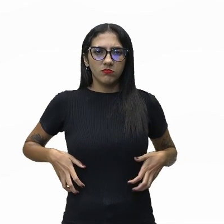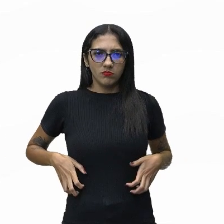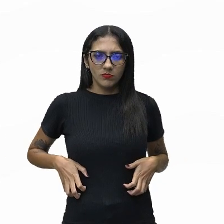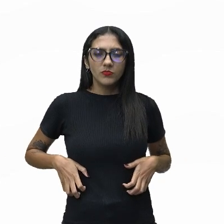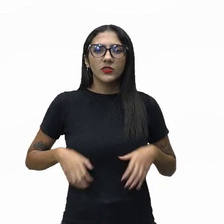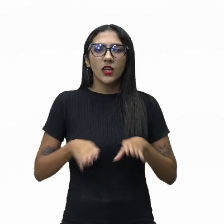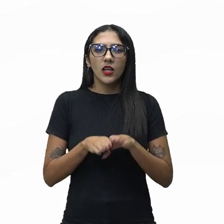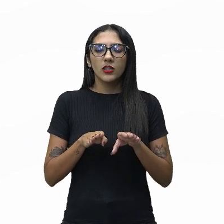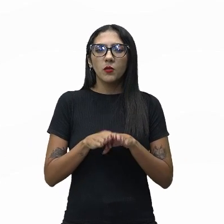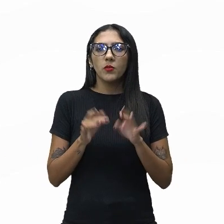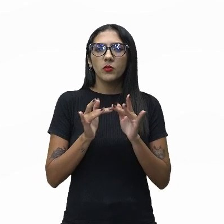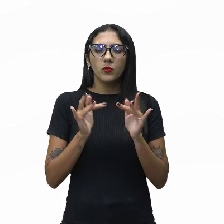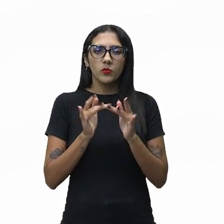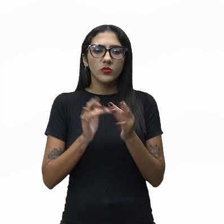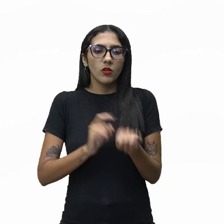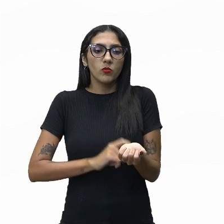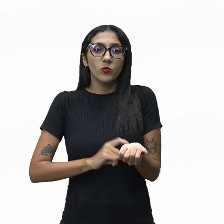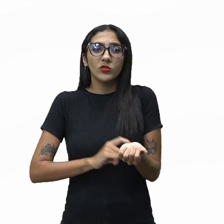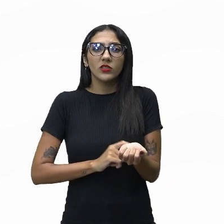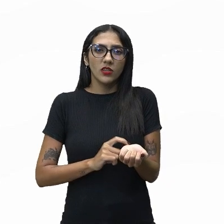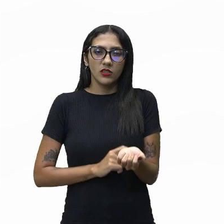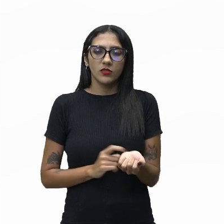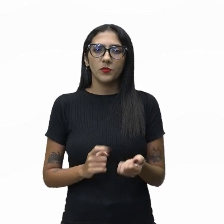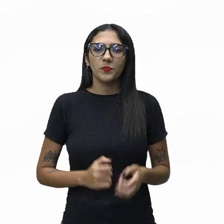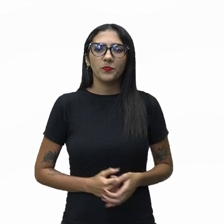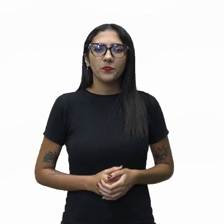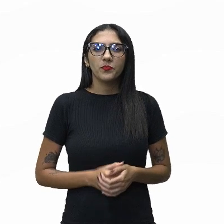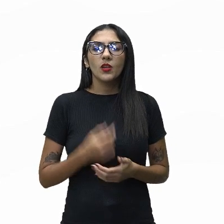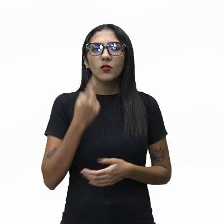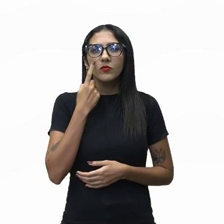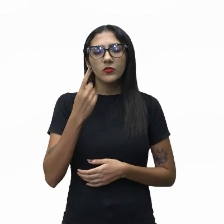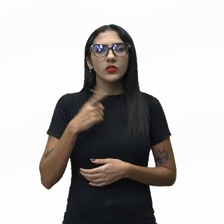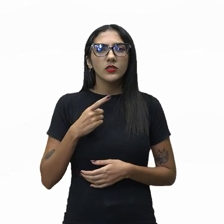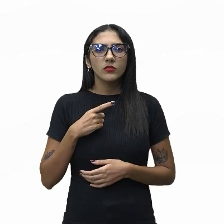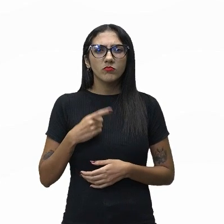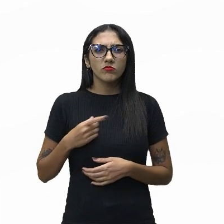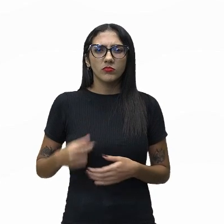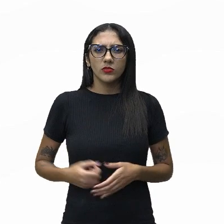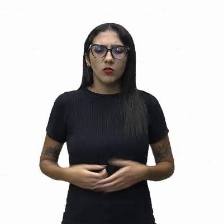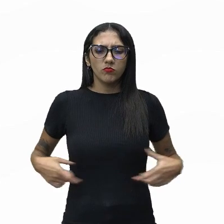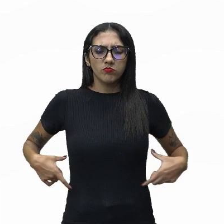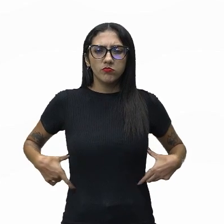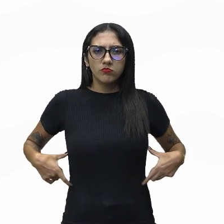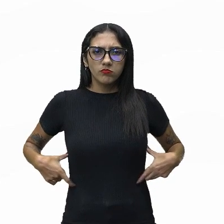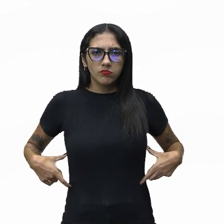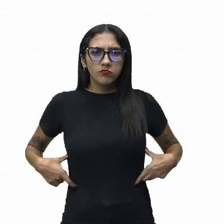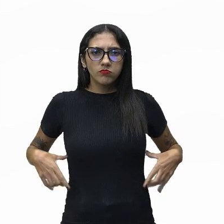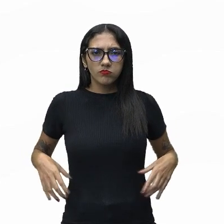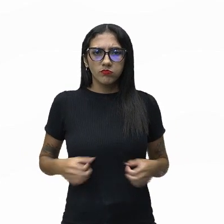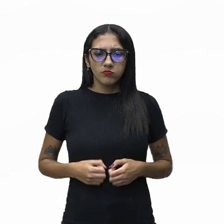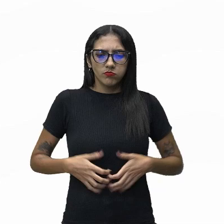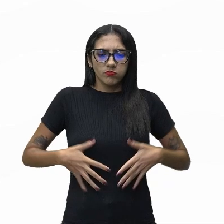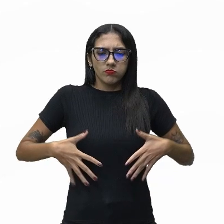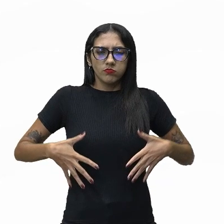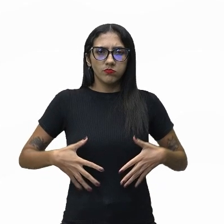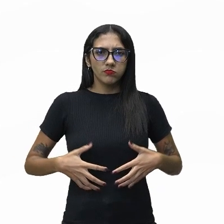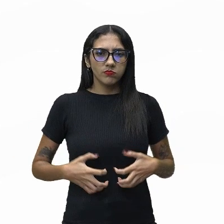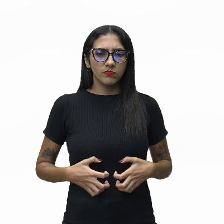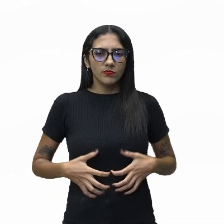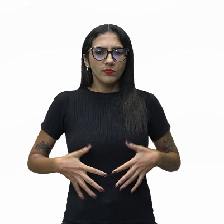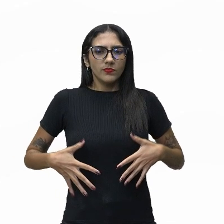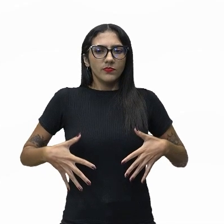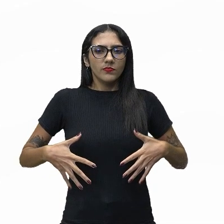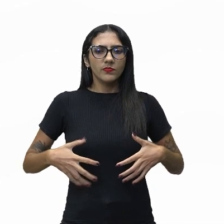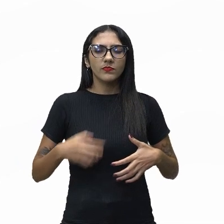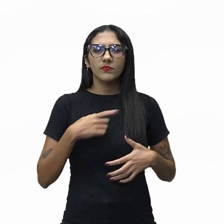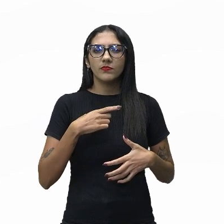corrente sanguínea. Então, lembra aí que a gente viu isso, né? Dentro dos órgãos do sistema respiratório, onde vai acontecer essa troca. Vai